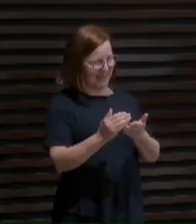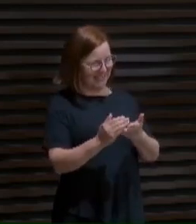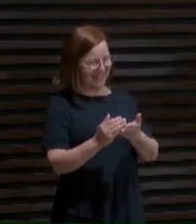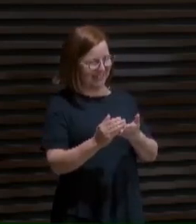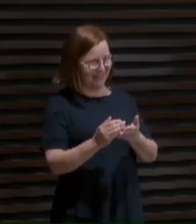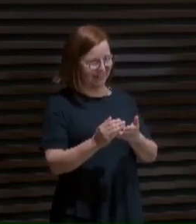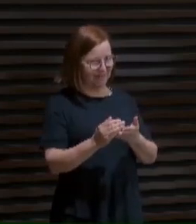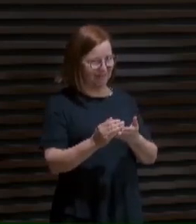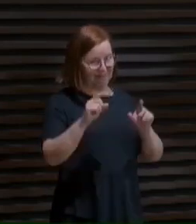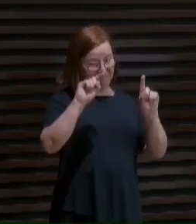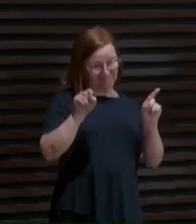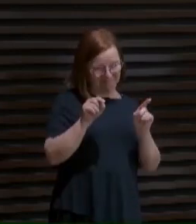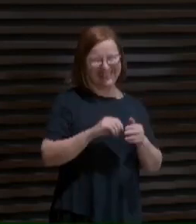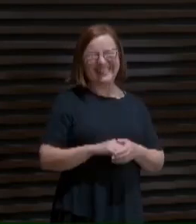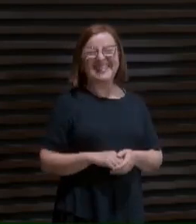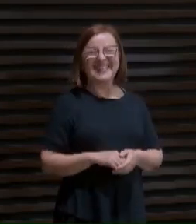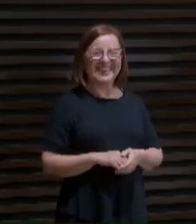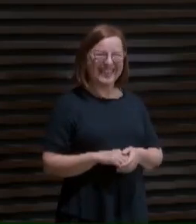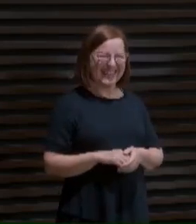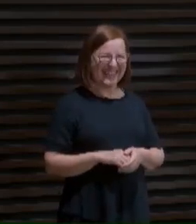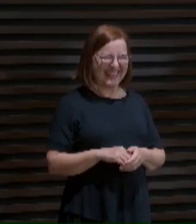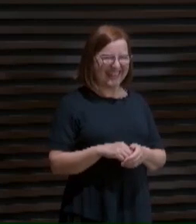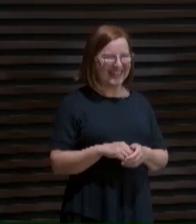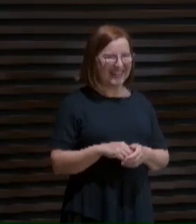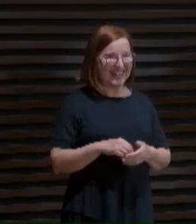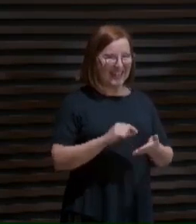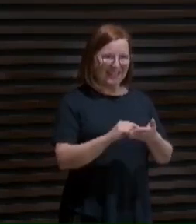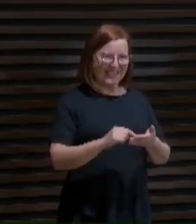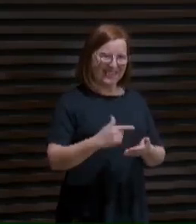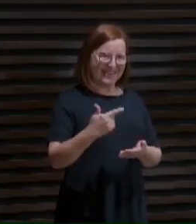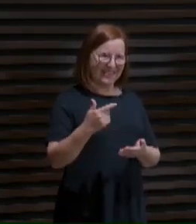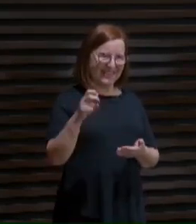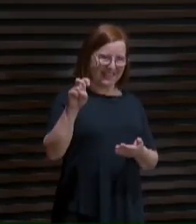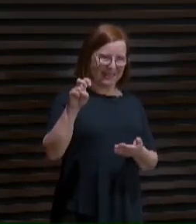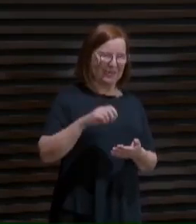Parêntese fechado. Versículo 25.